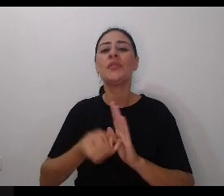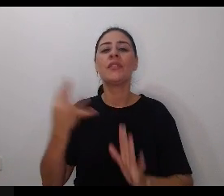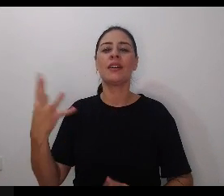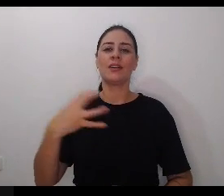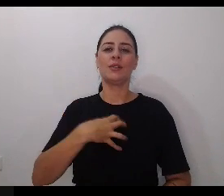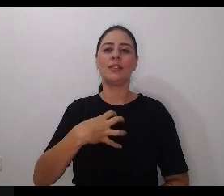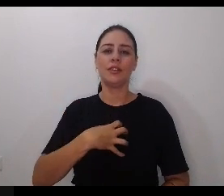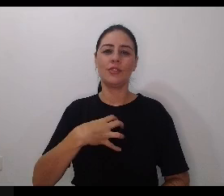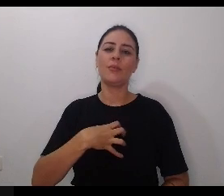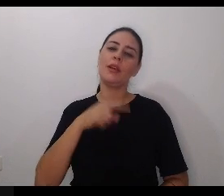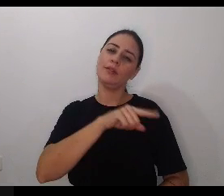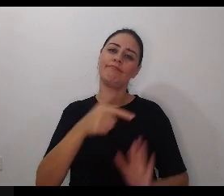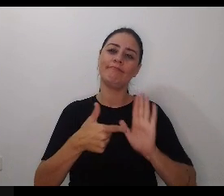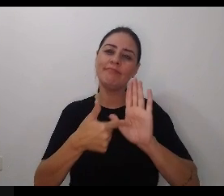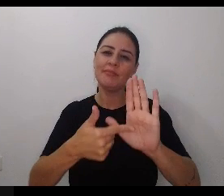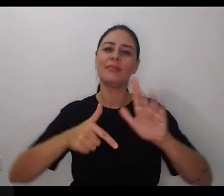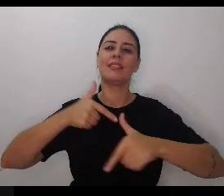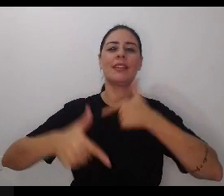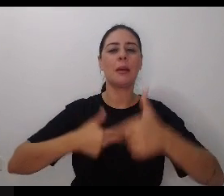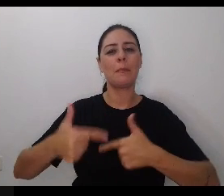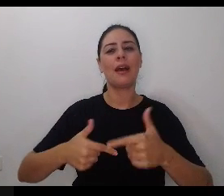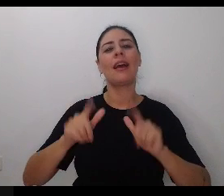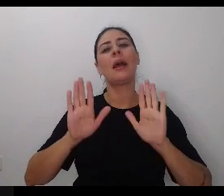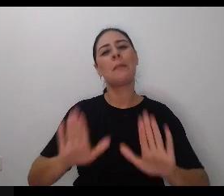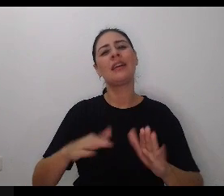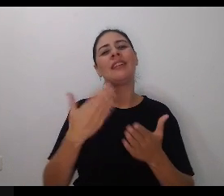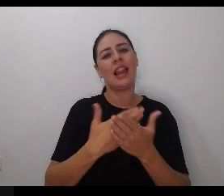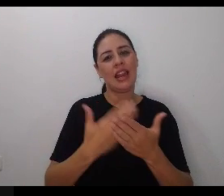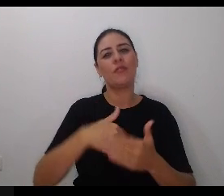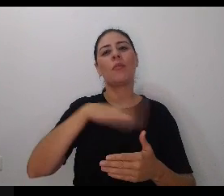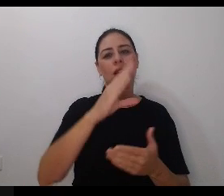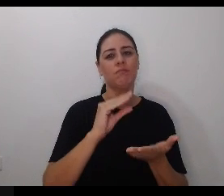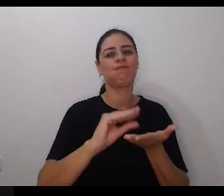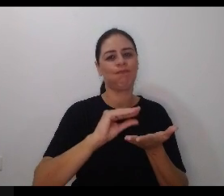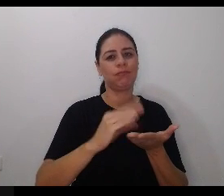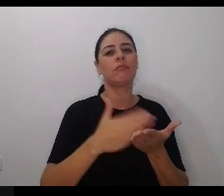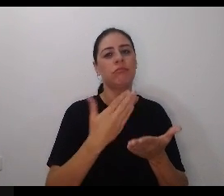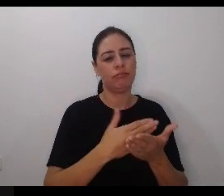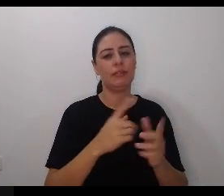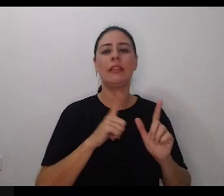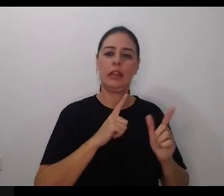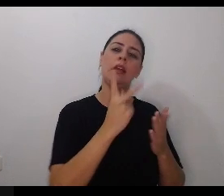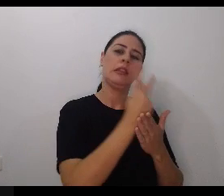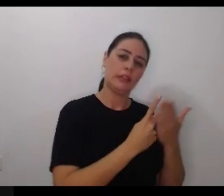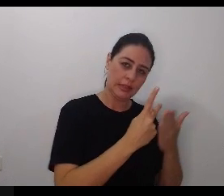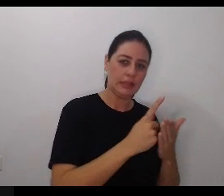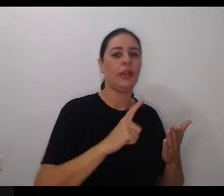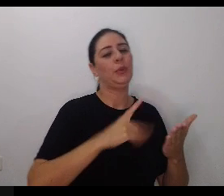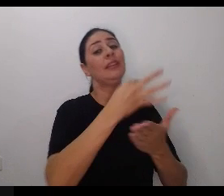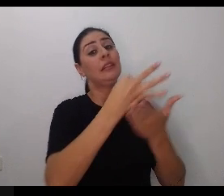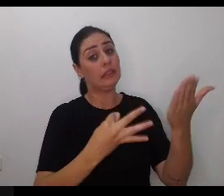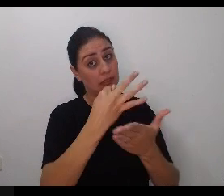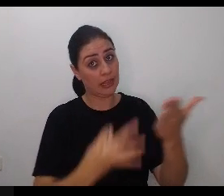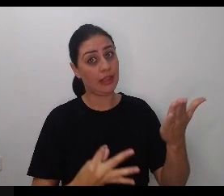sentimentos que esses livrinhos trabalham, né? Só que são livrinhos mais extensos, então eles têm